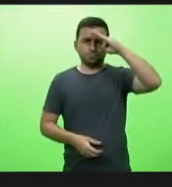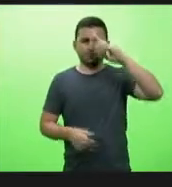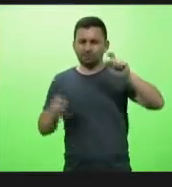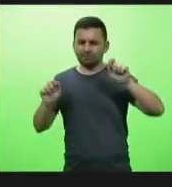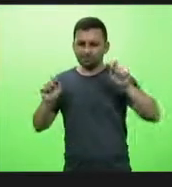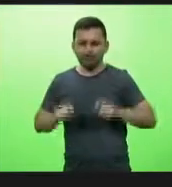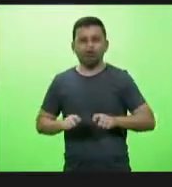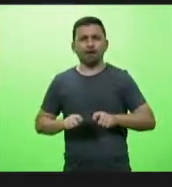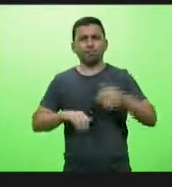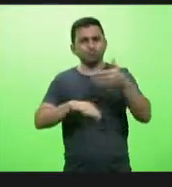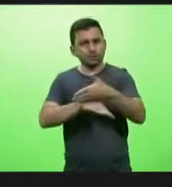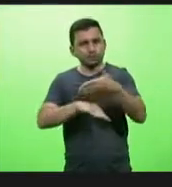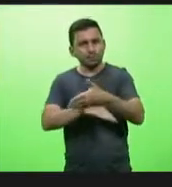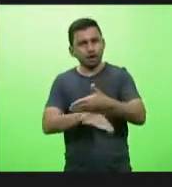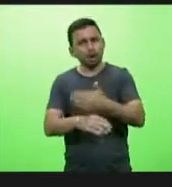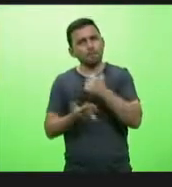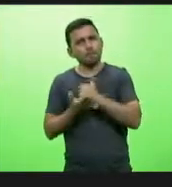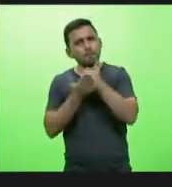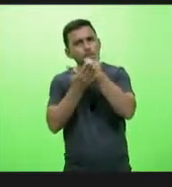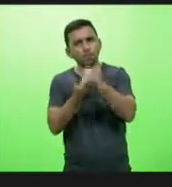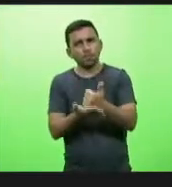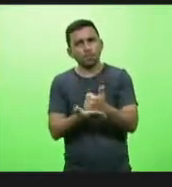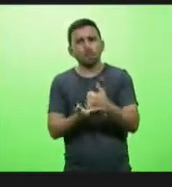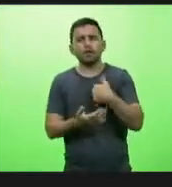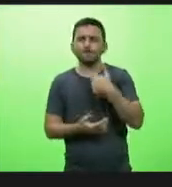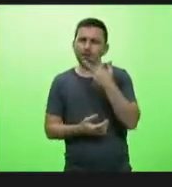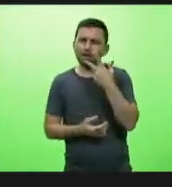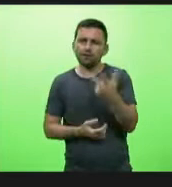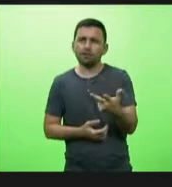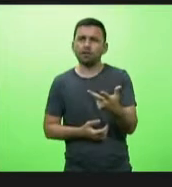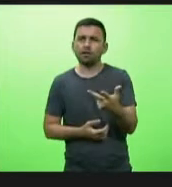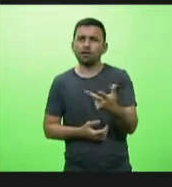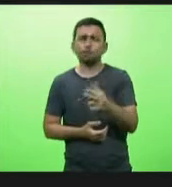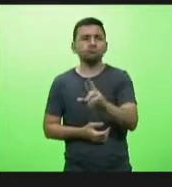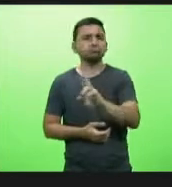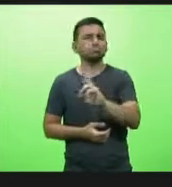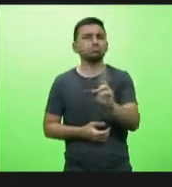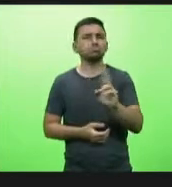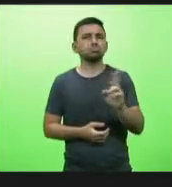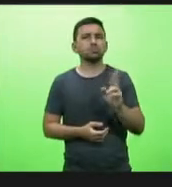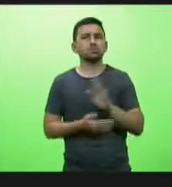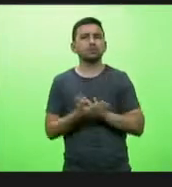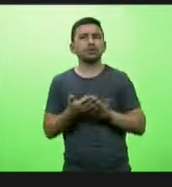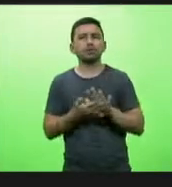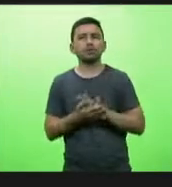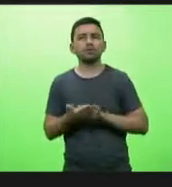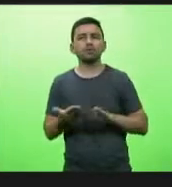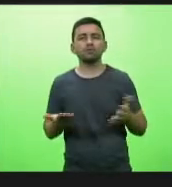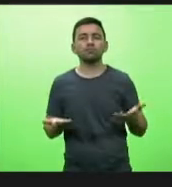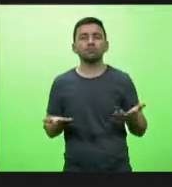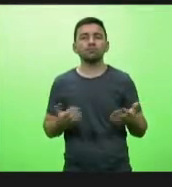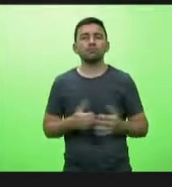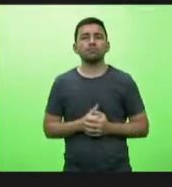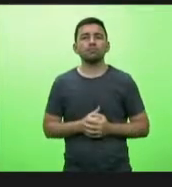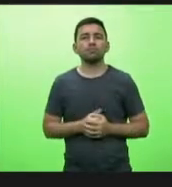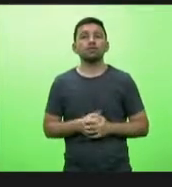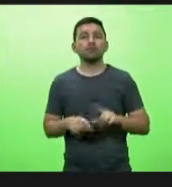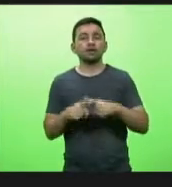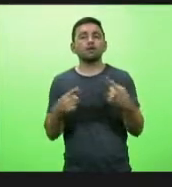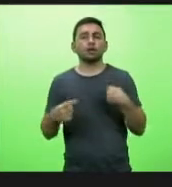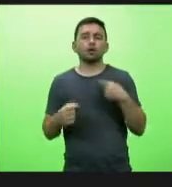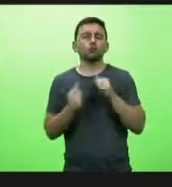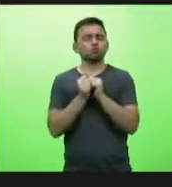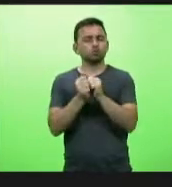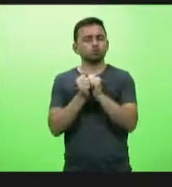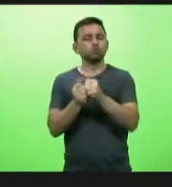participar, pode colaborar. Né? Falei isso aí, não teve respaldo de ninguém, eu fiquei com a bola murcha, mas tudo bem. Então, estou contigo nesse